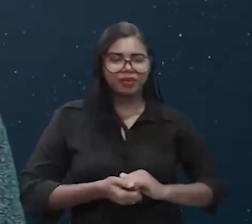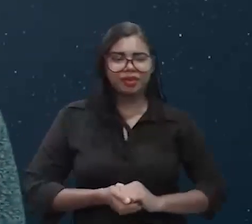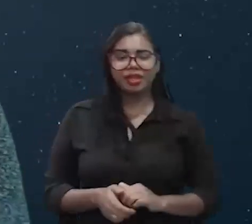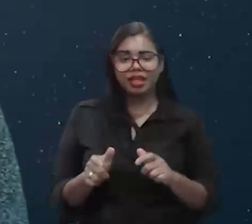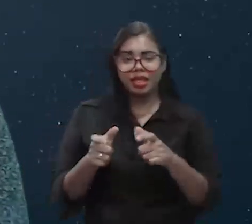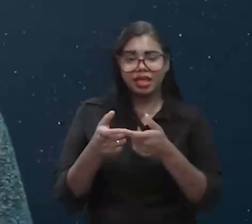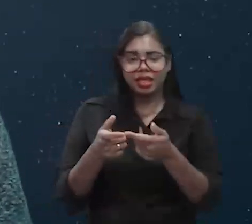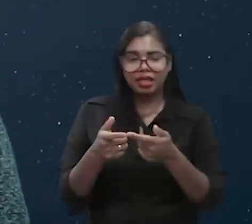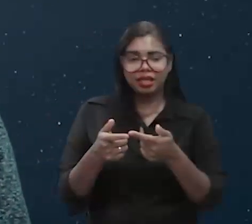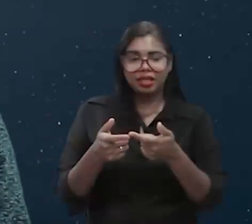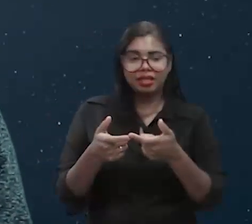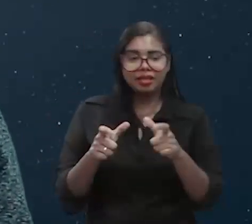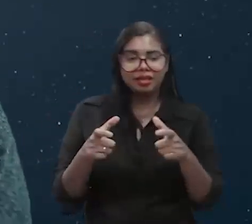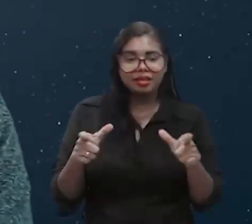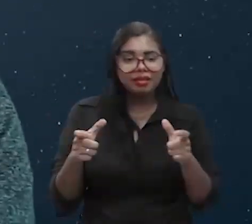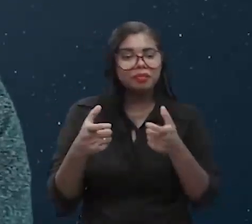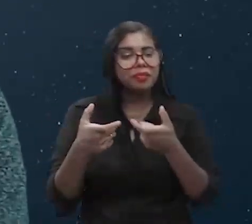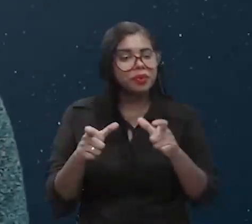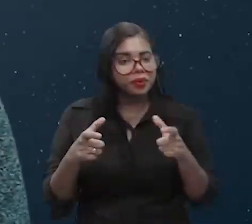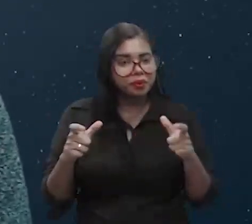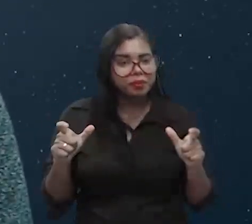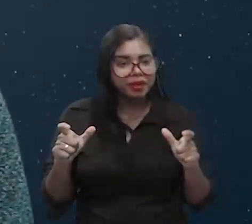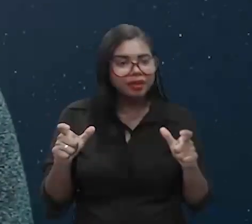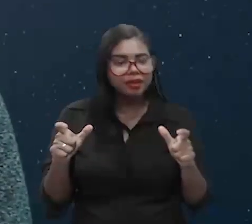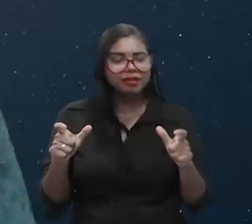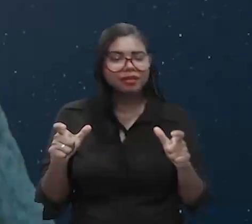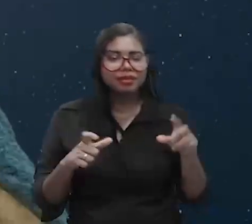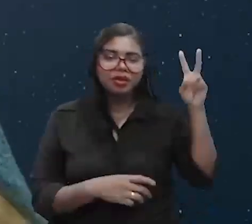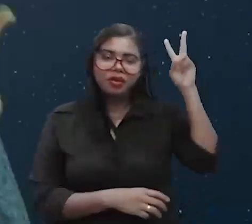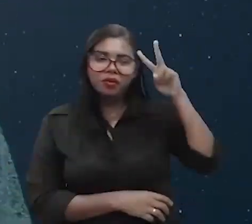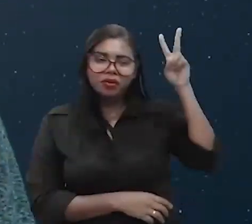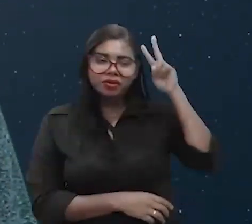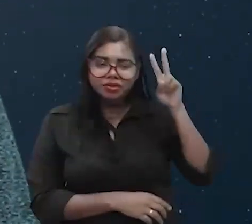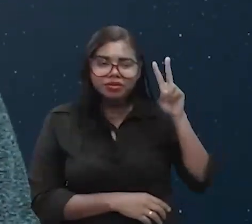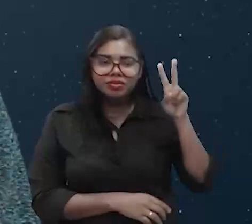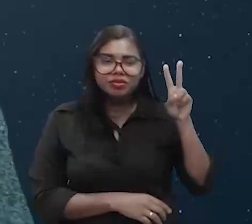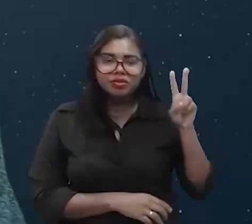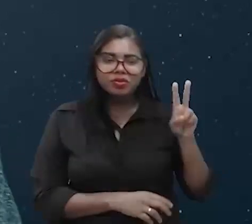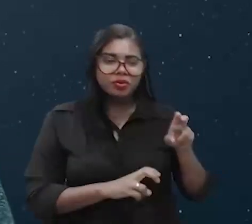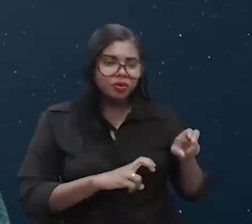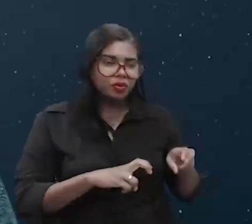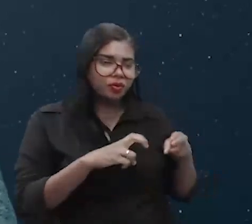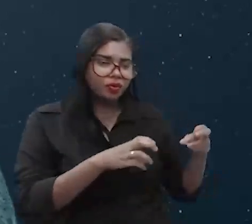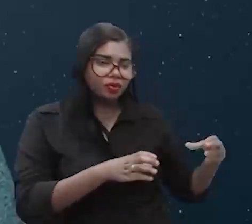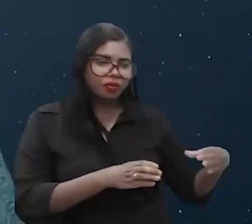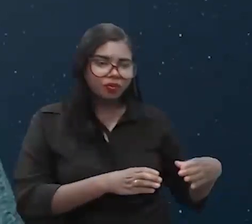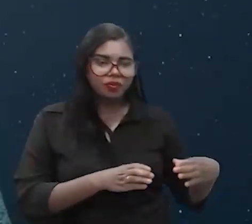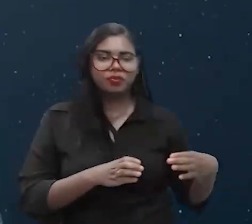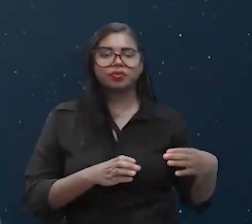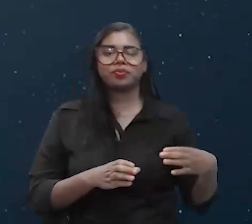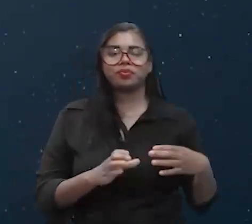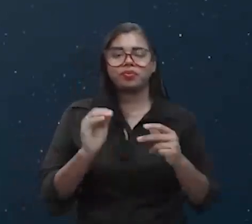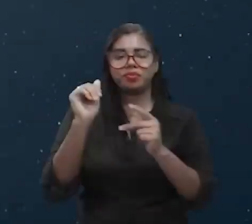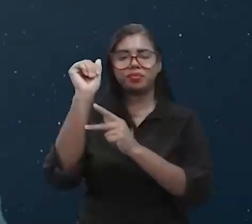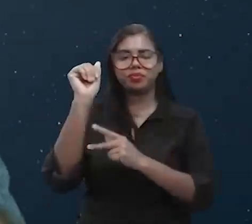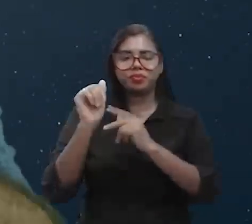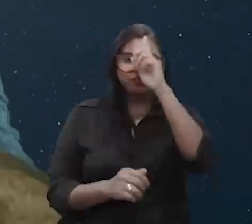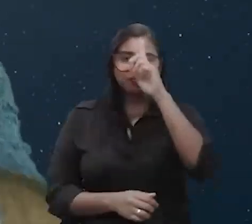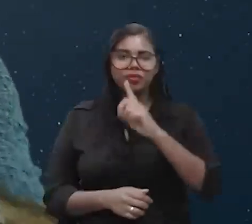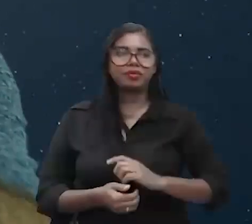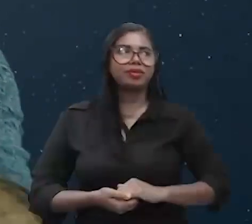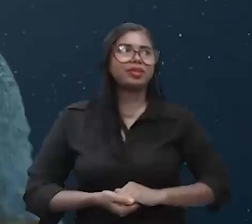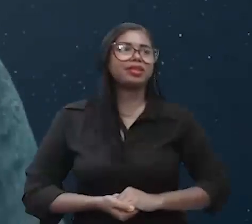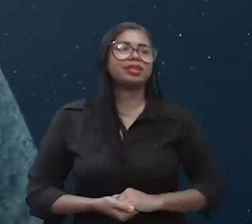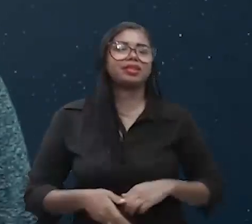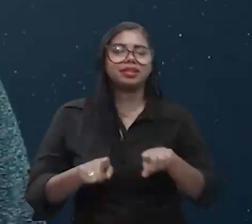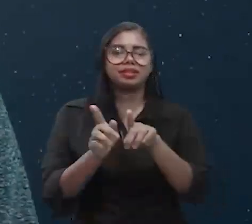Pica-Pau Amarelo, só para dar uma ideia. Ele era professor, evidentemente, ele lutou muito pela educação no Brasil, muito nacionalista, entrou naquela luta do